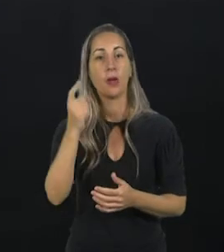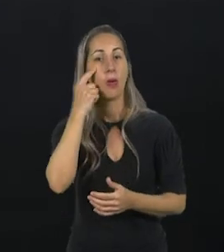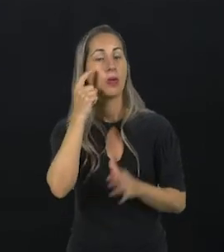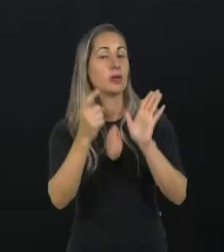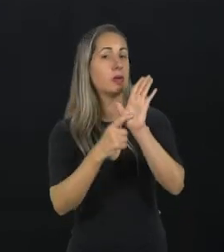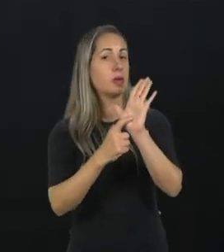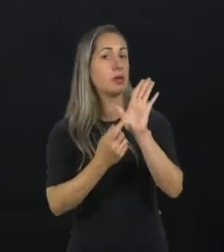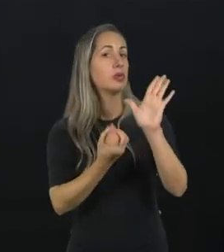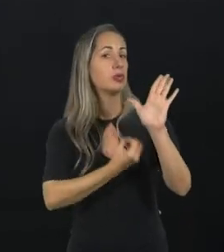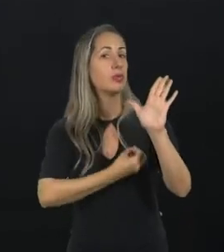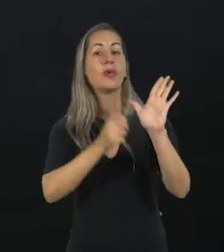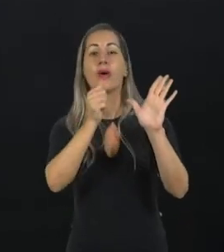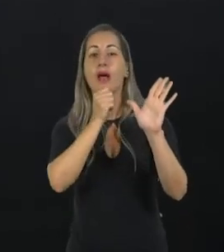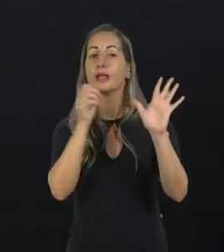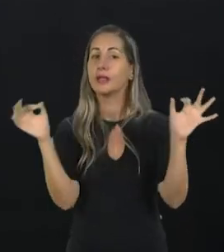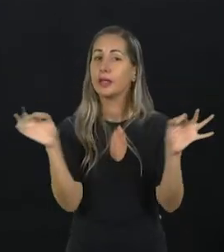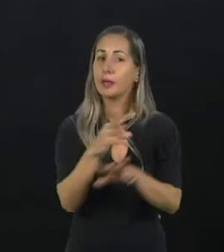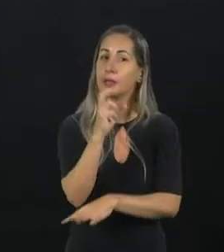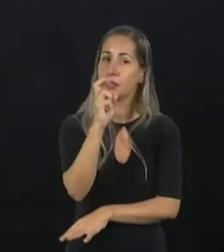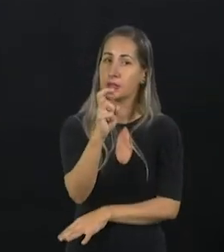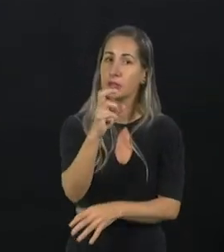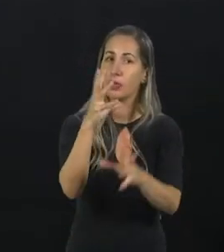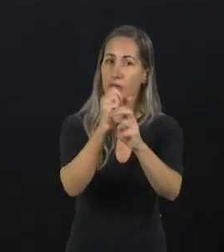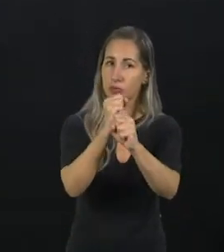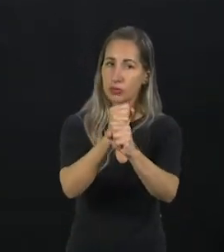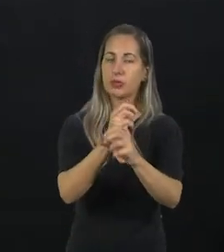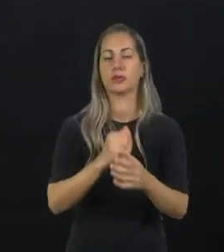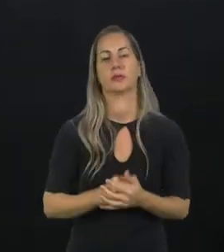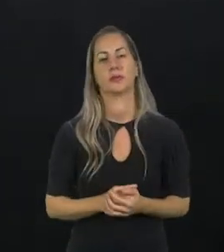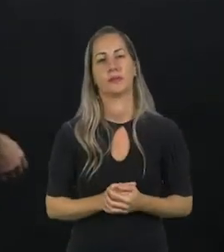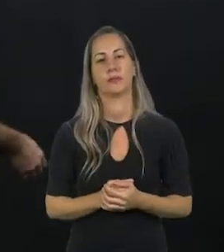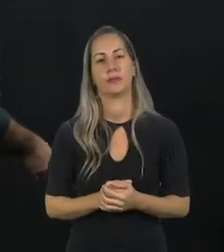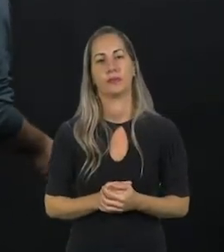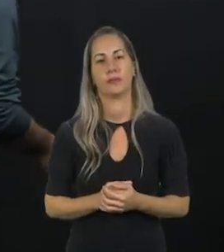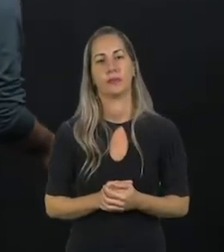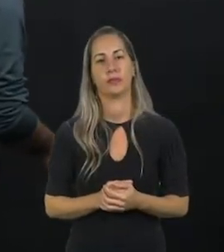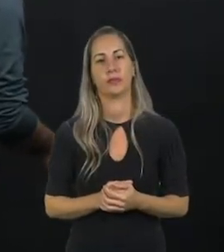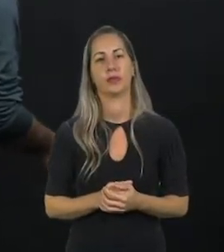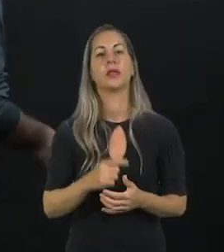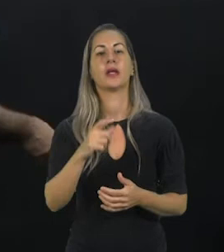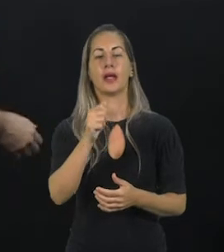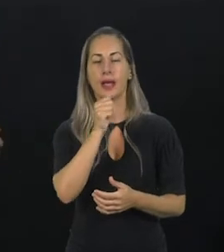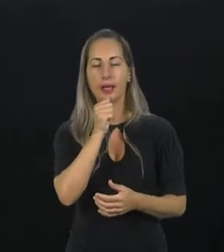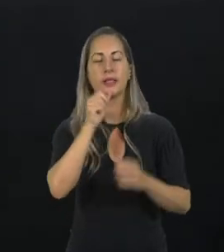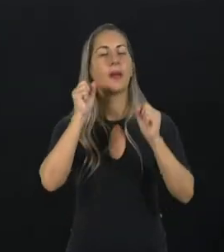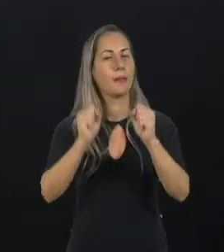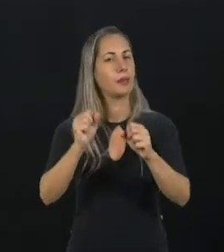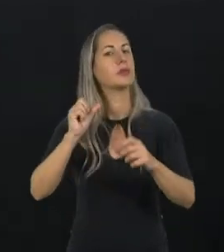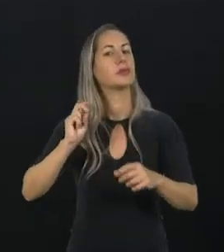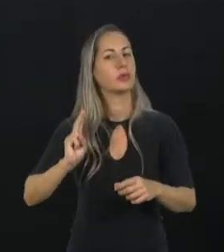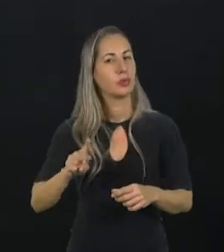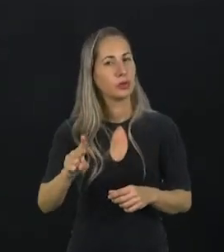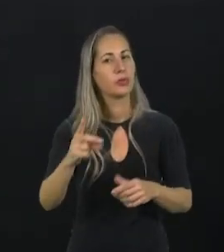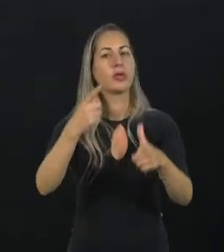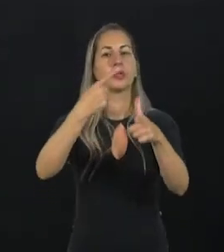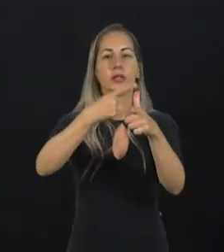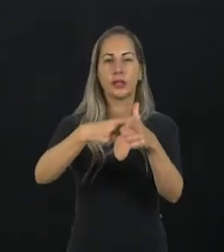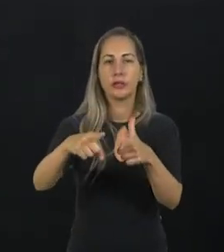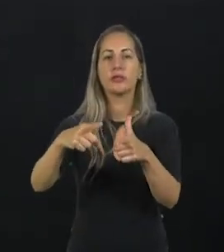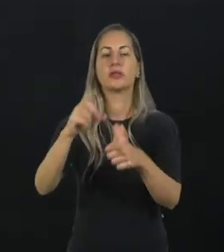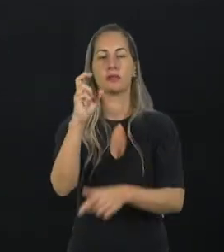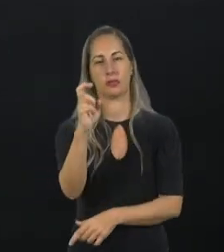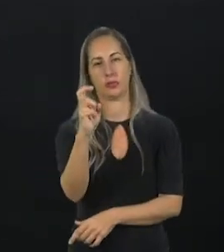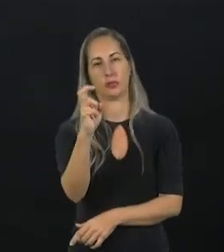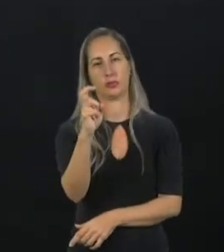que esse número ainda termina em 5, o resultado no caso. Logo, então, eu ainda posso continuar a divisão